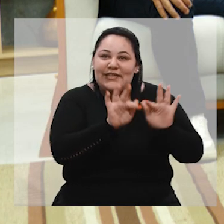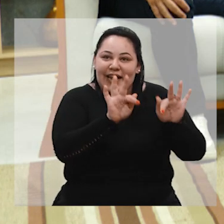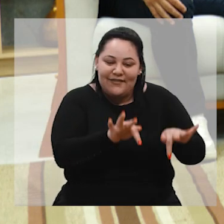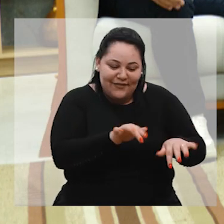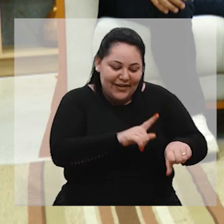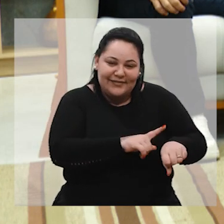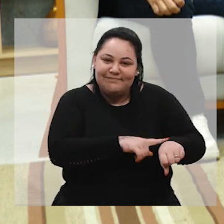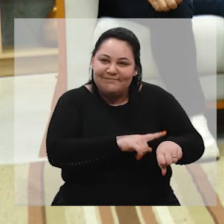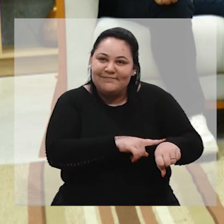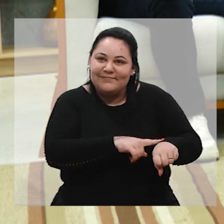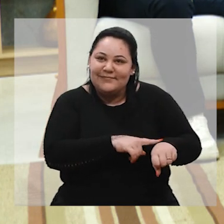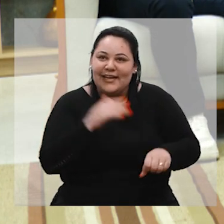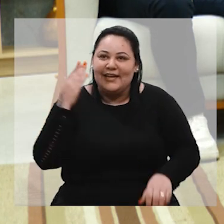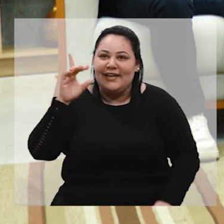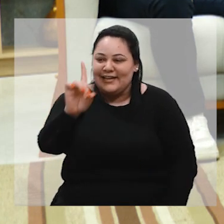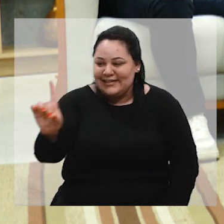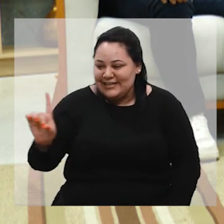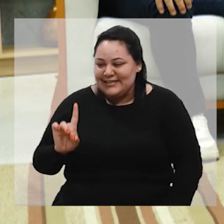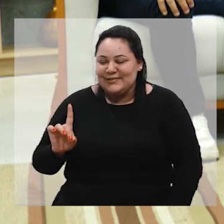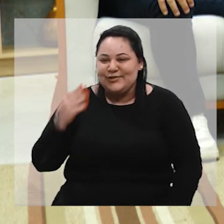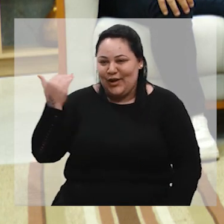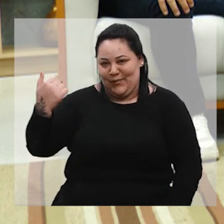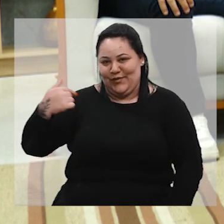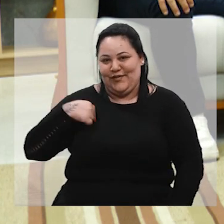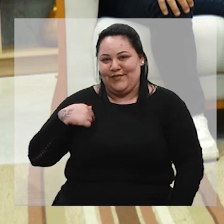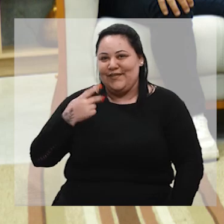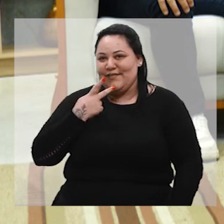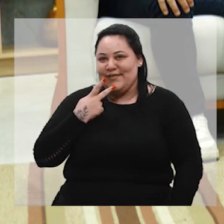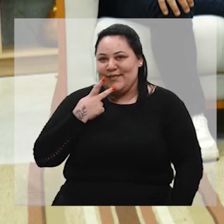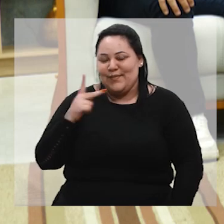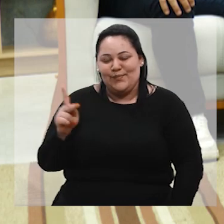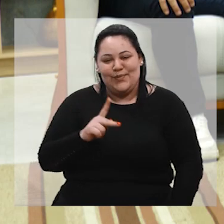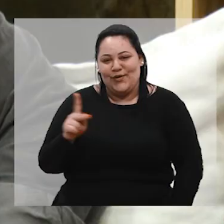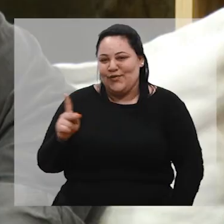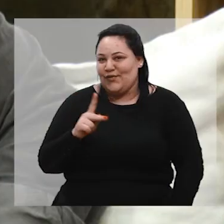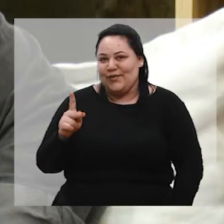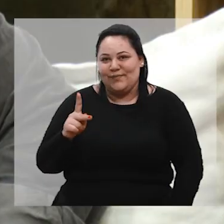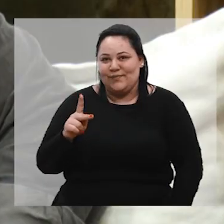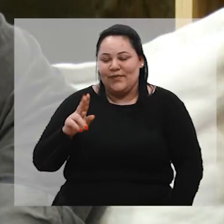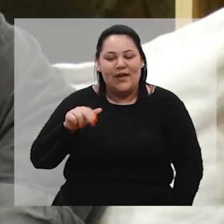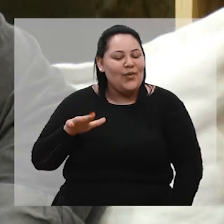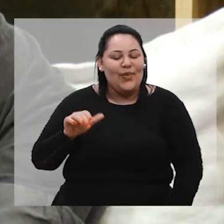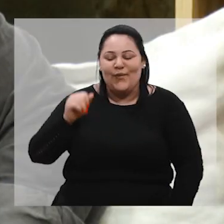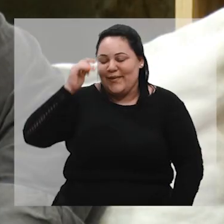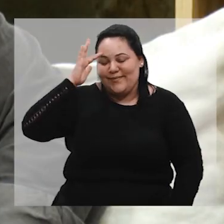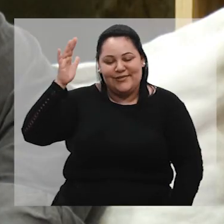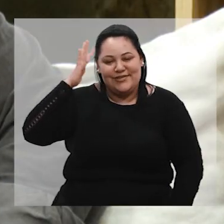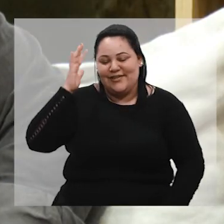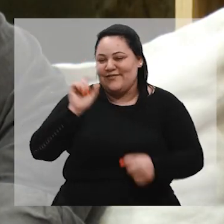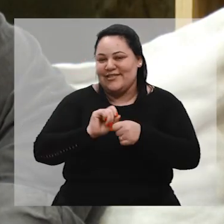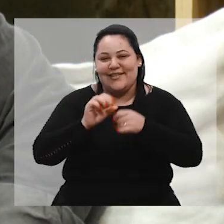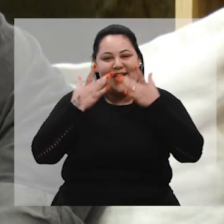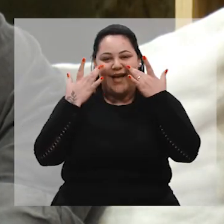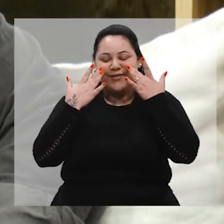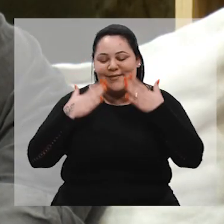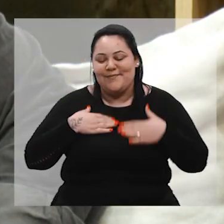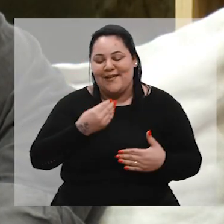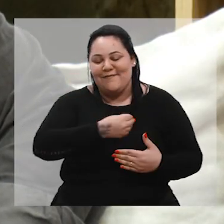ter que ir, né? Fui, e quando ela terminou a peça, ela desceu e veio me cumprimentar. E disse,